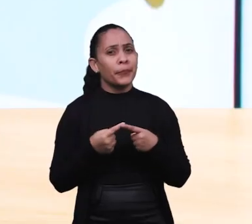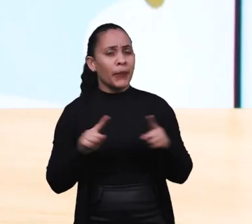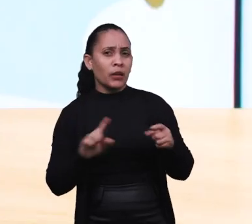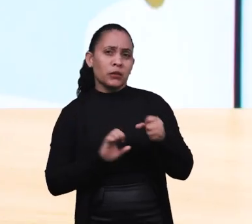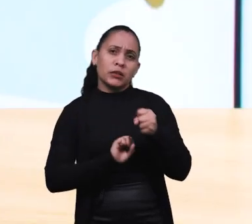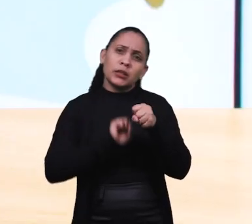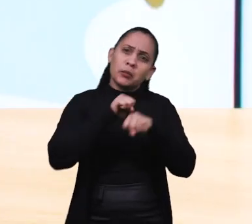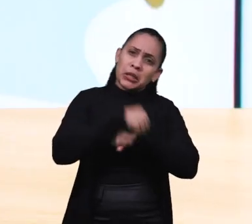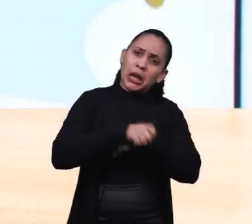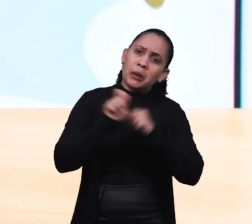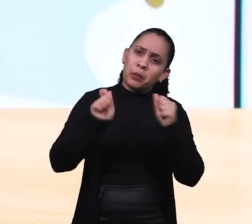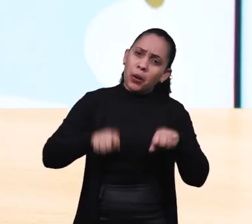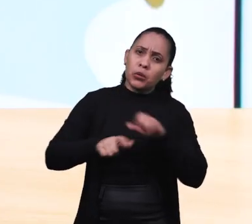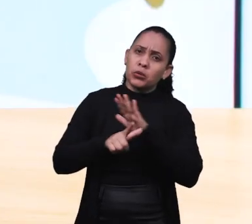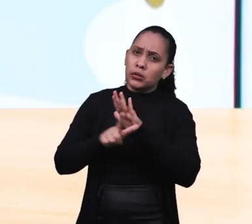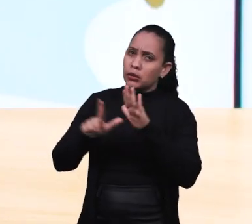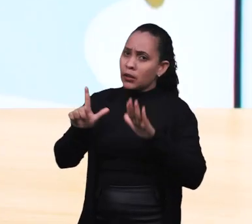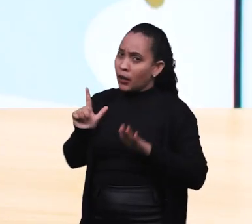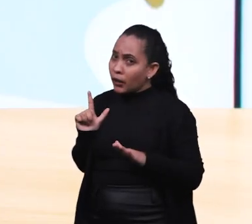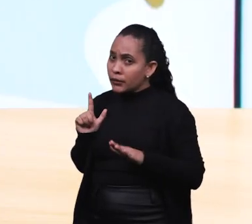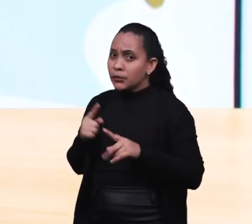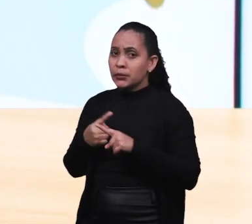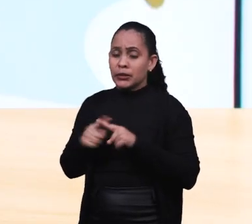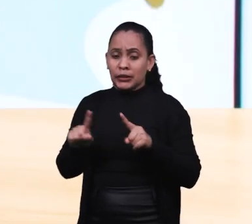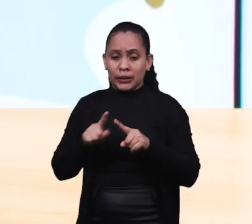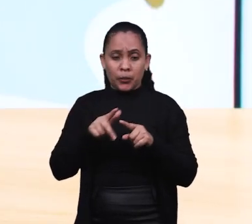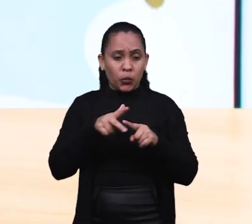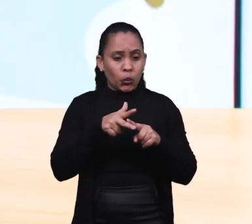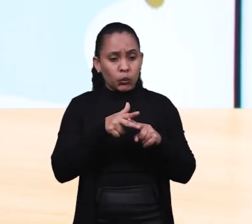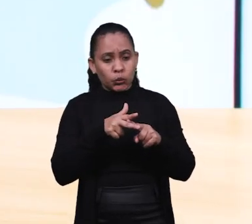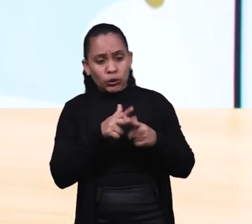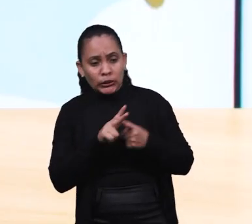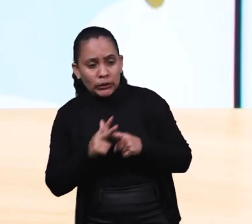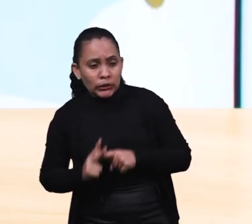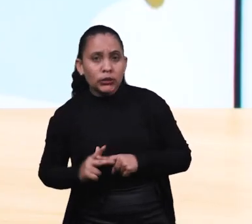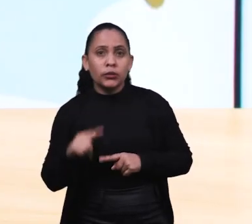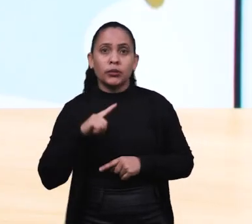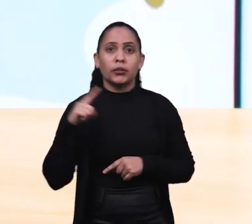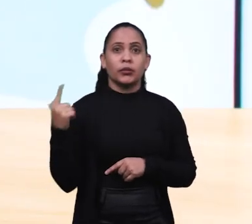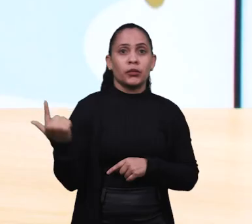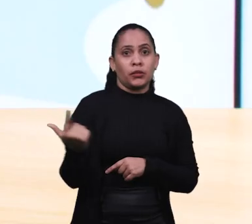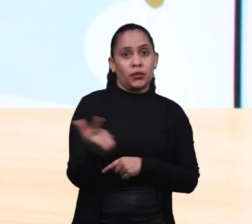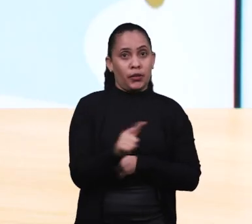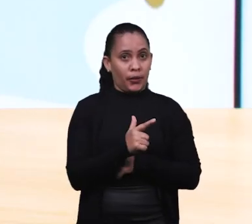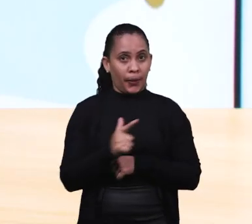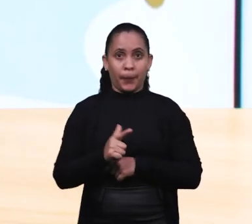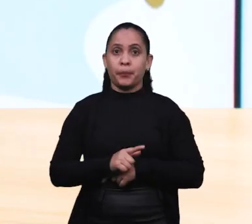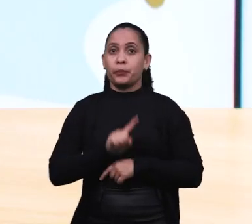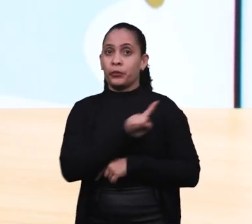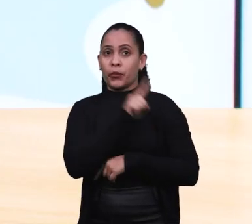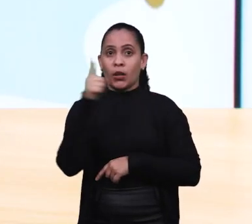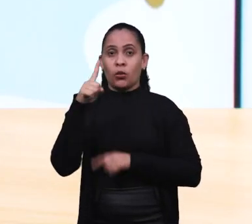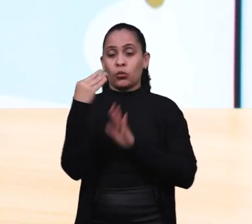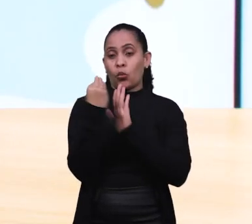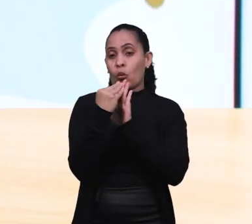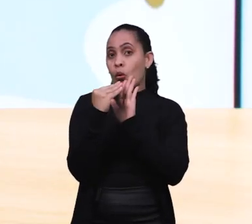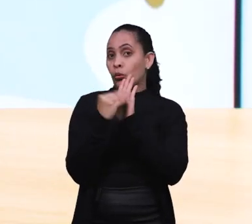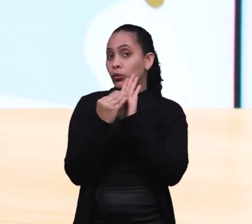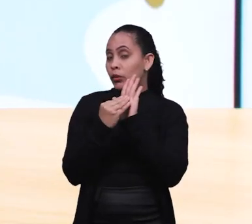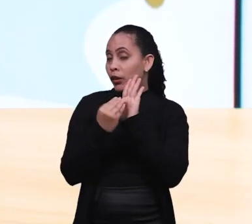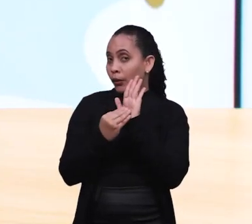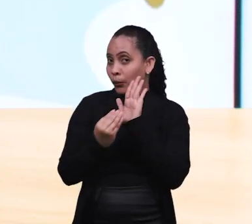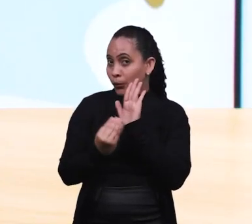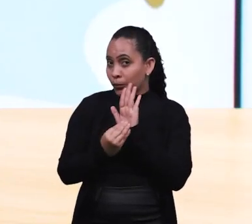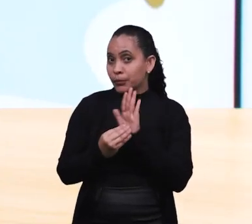posteriormente ao seminário, posteriormente ao culto, às vezes ele não vai ter tempo de corrigir. Mas com outros conteúdos que